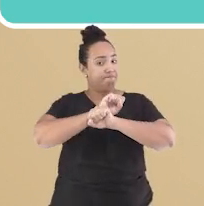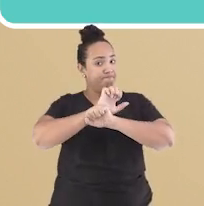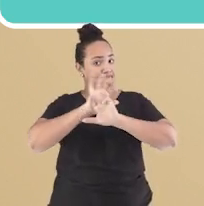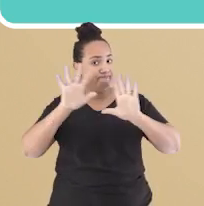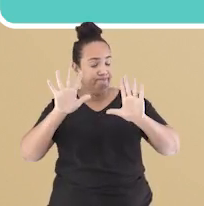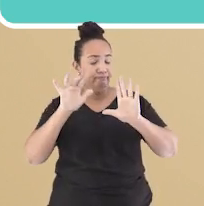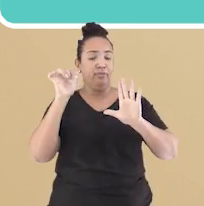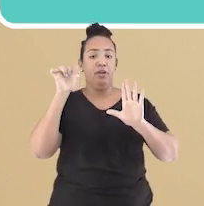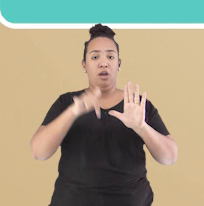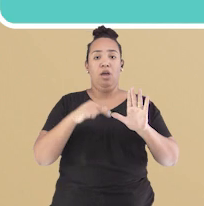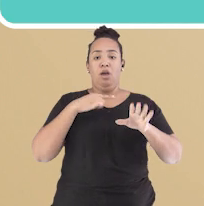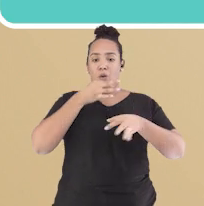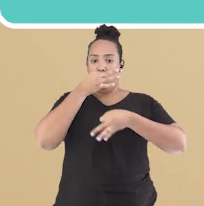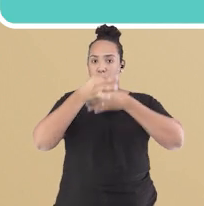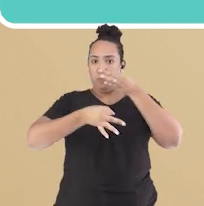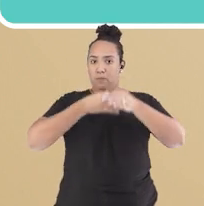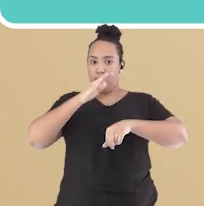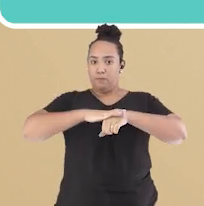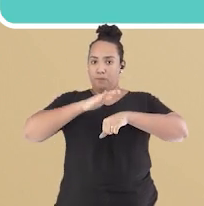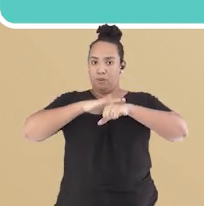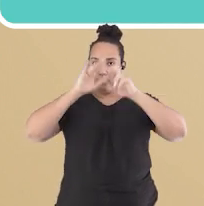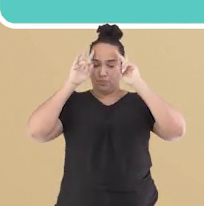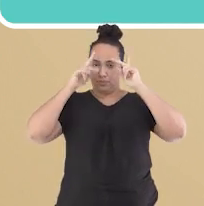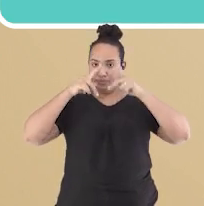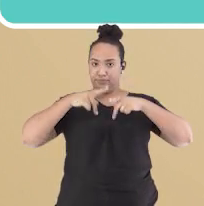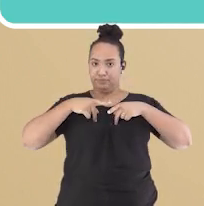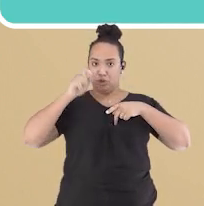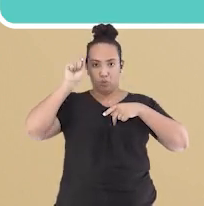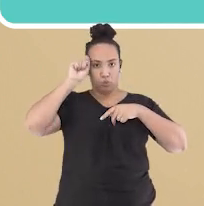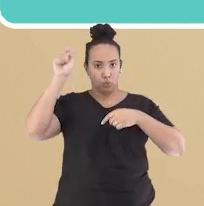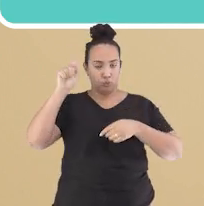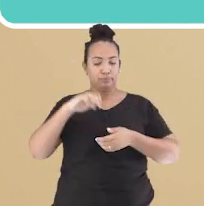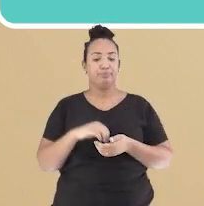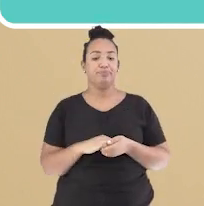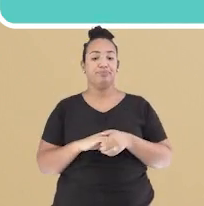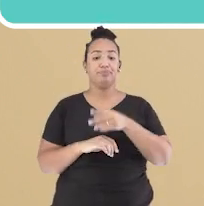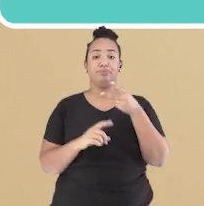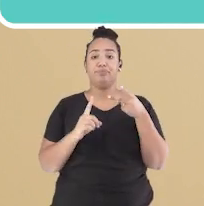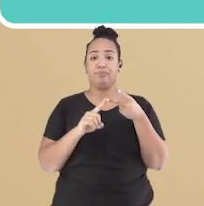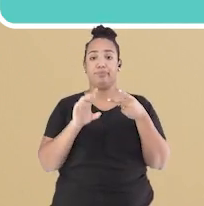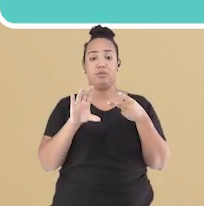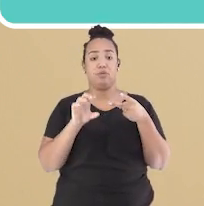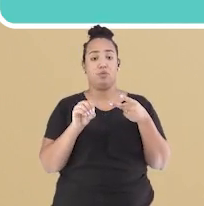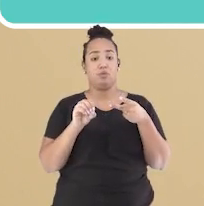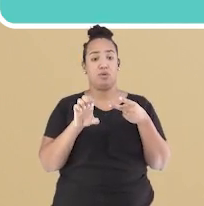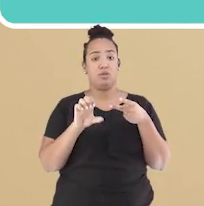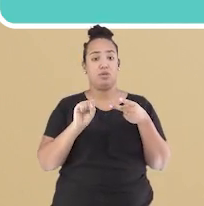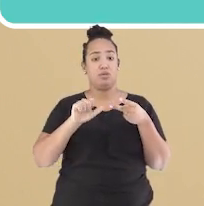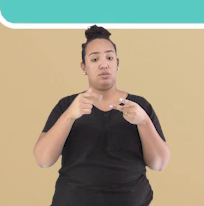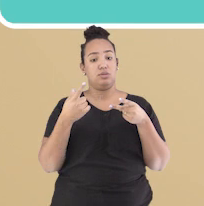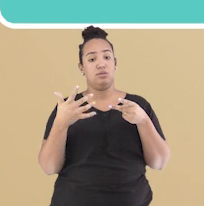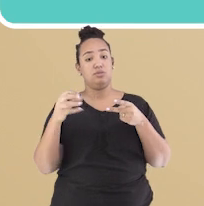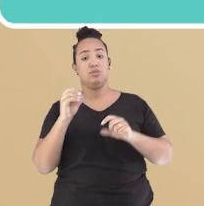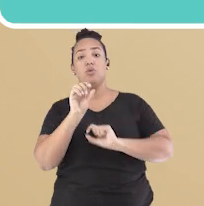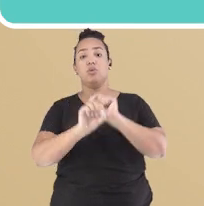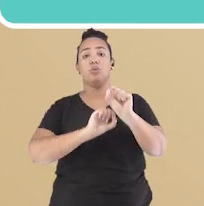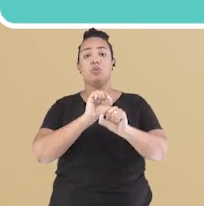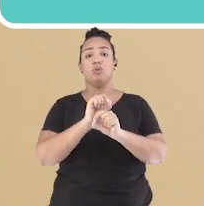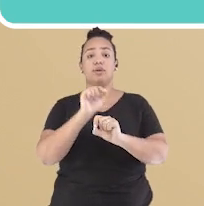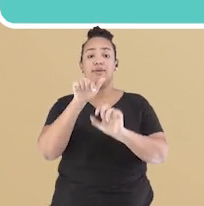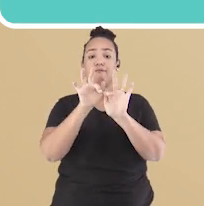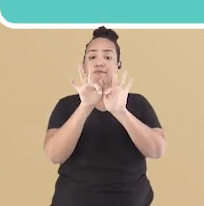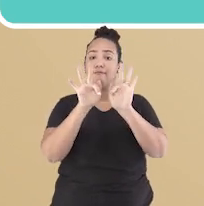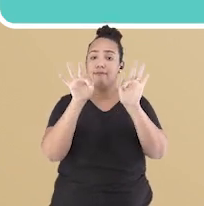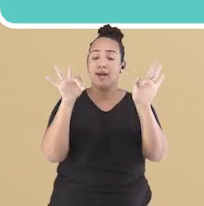da argumentação do autor no texto. Já a coesão é o uso correto de conectivos e demais elementos